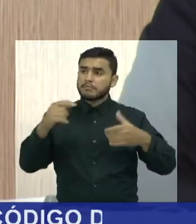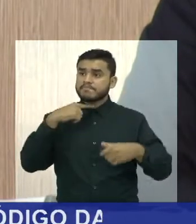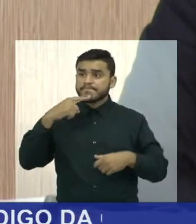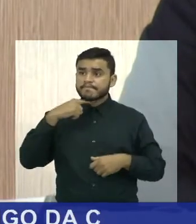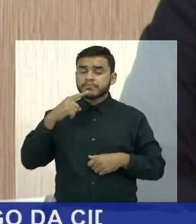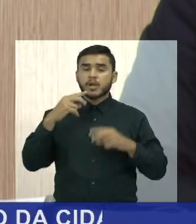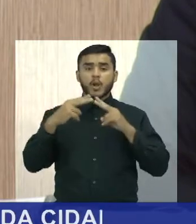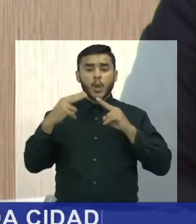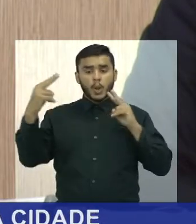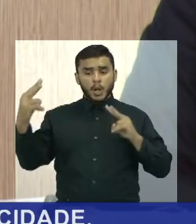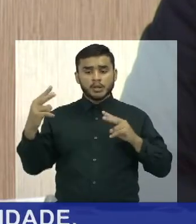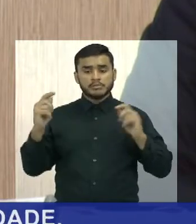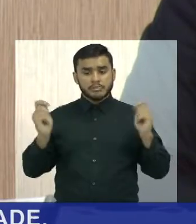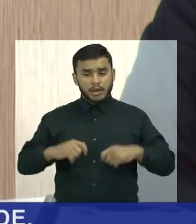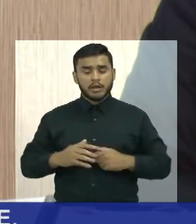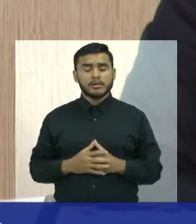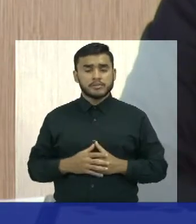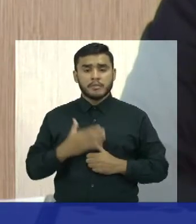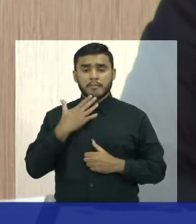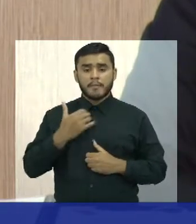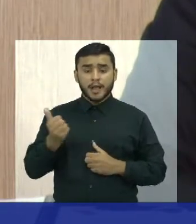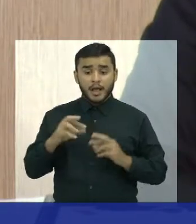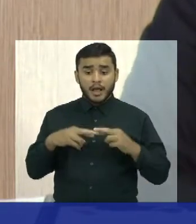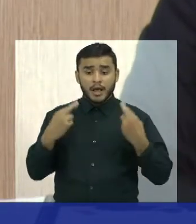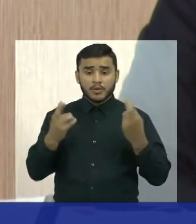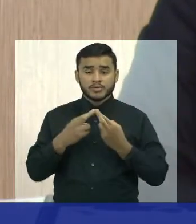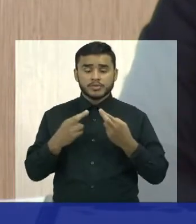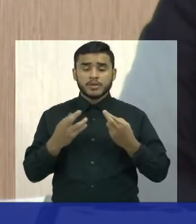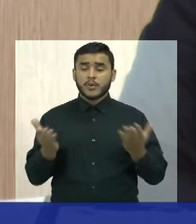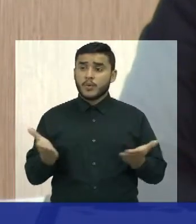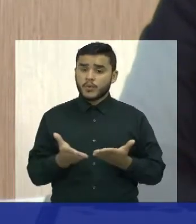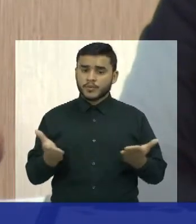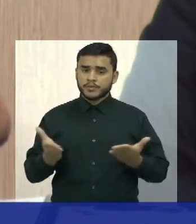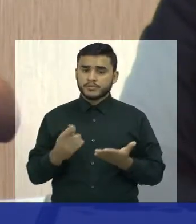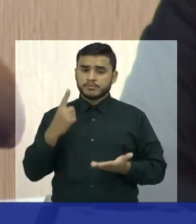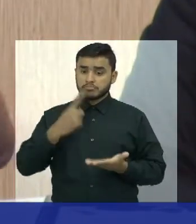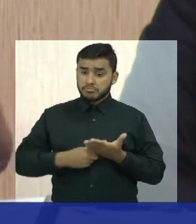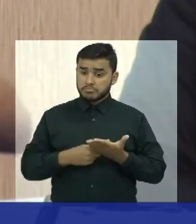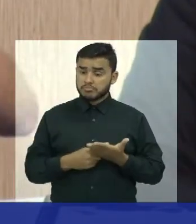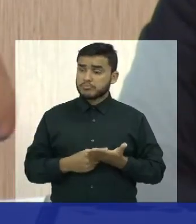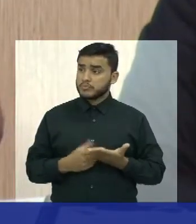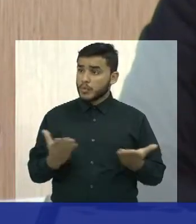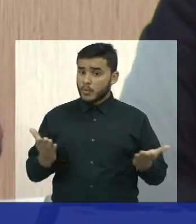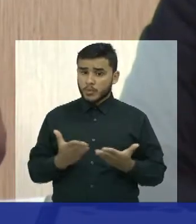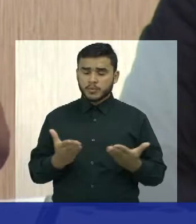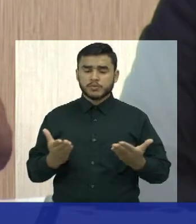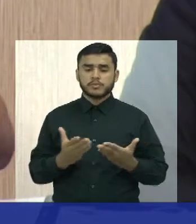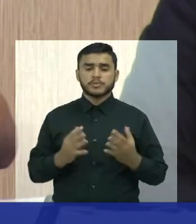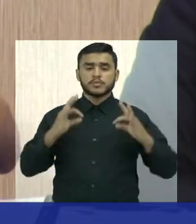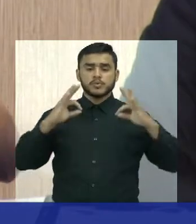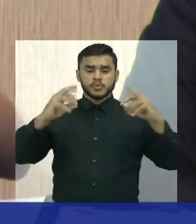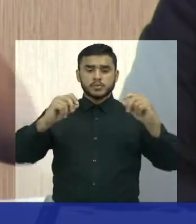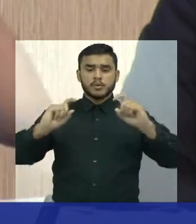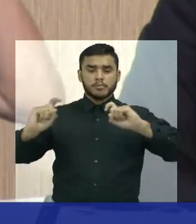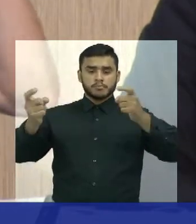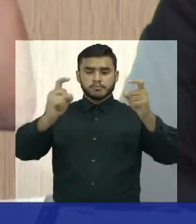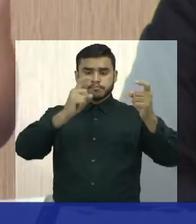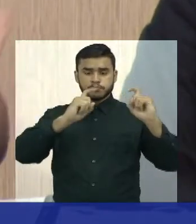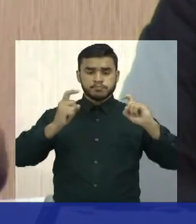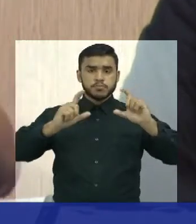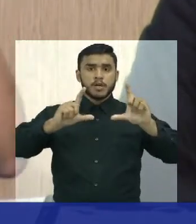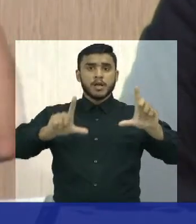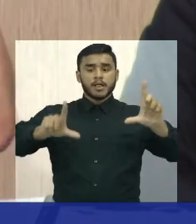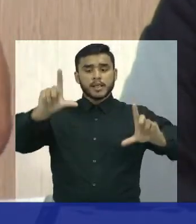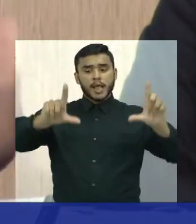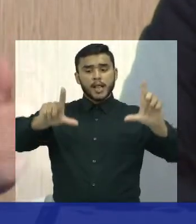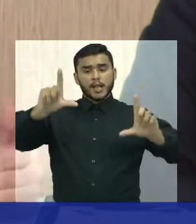melhor eu ter uma reunião aqui, como nós estamos tendo essa audiência, e tudo que a gente está sendo discutido aqui está sendo